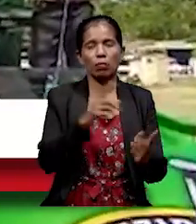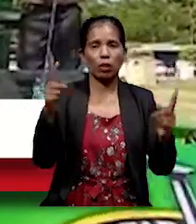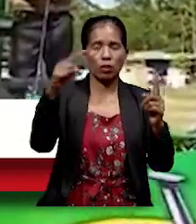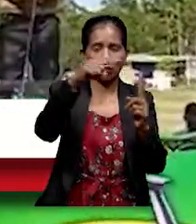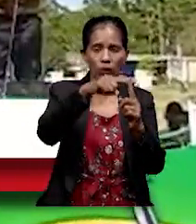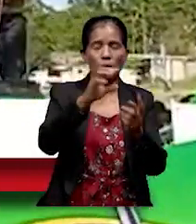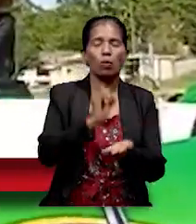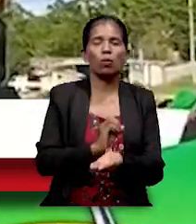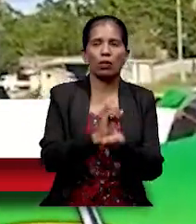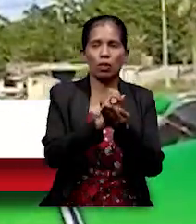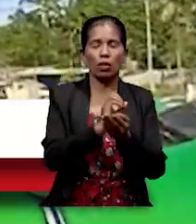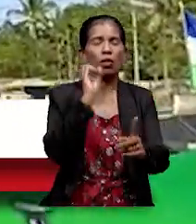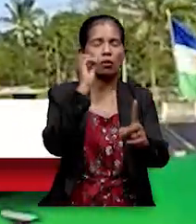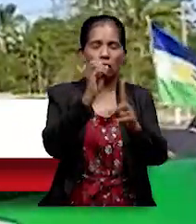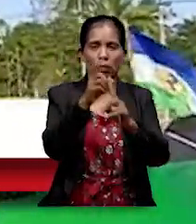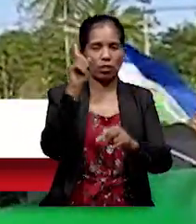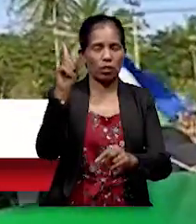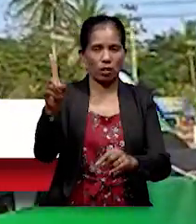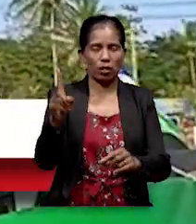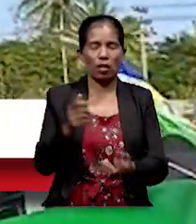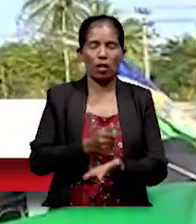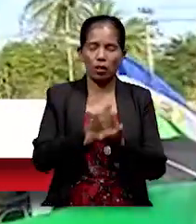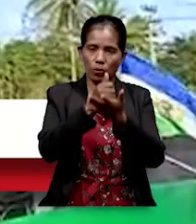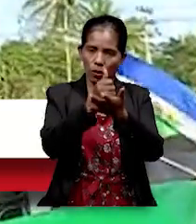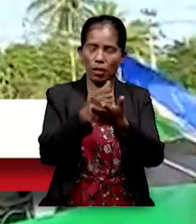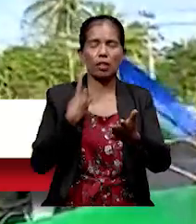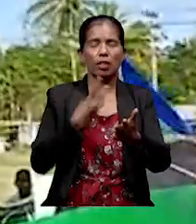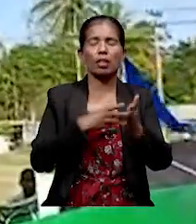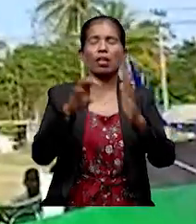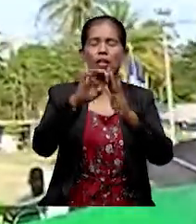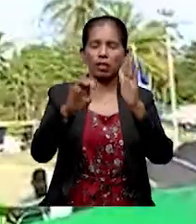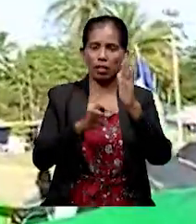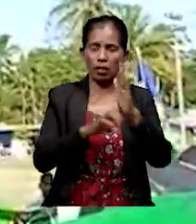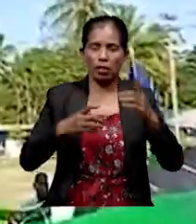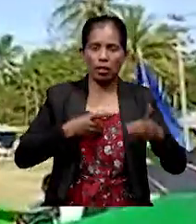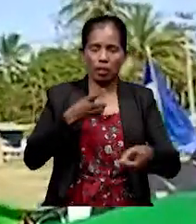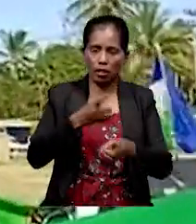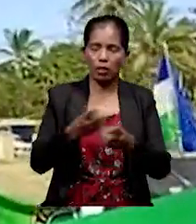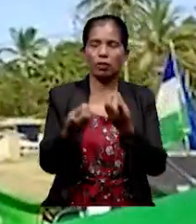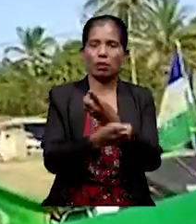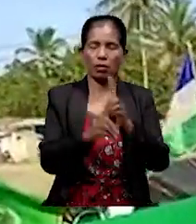ho objetivida. Salva di eite no Estado de Direito Democrático.